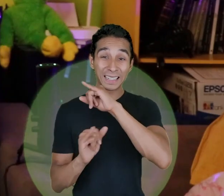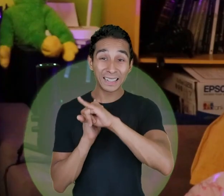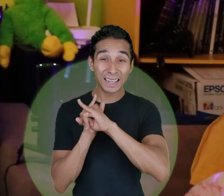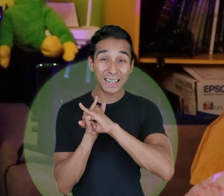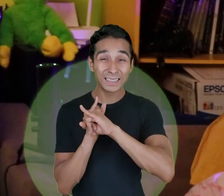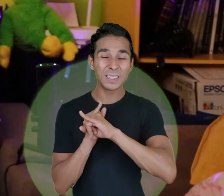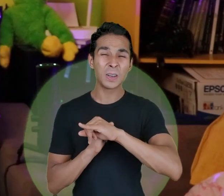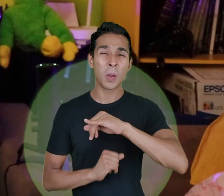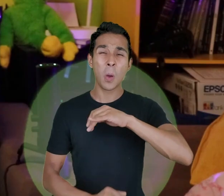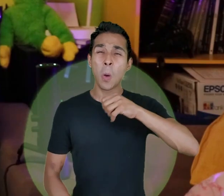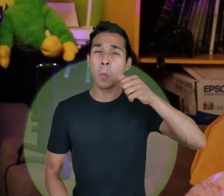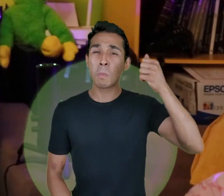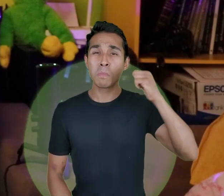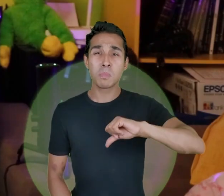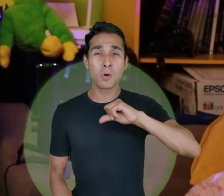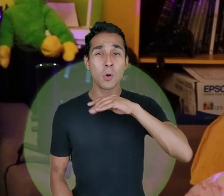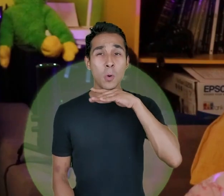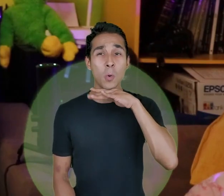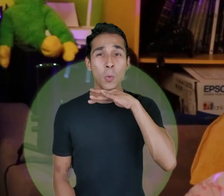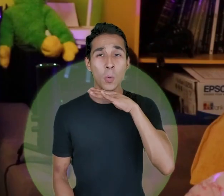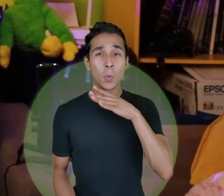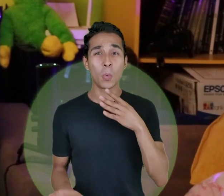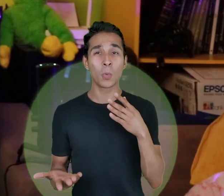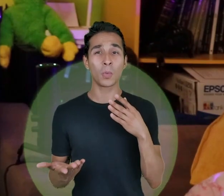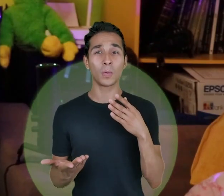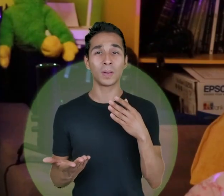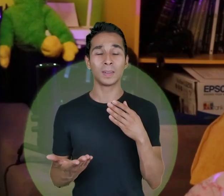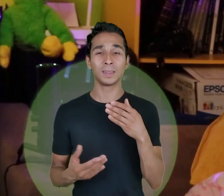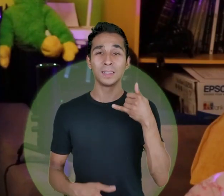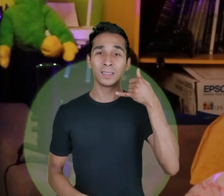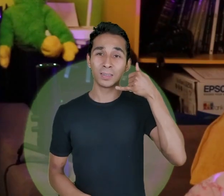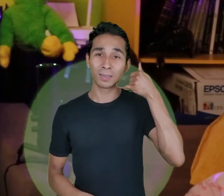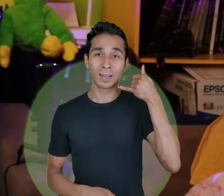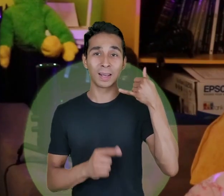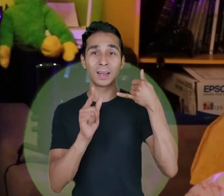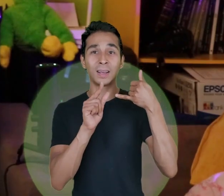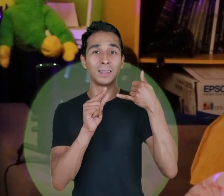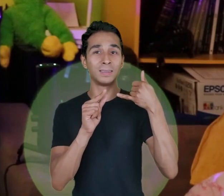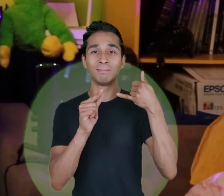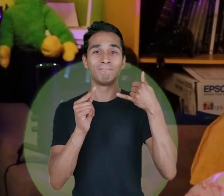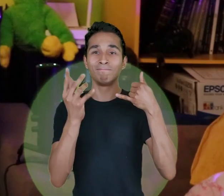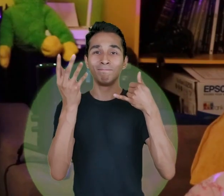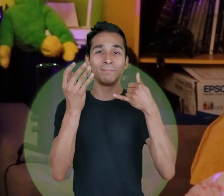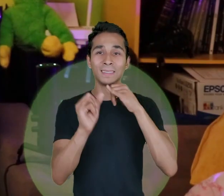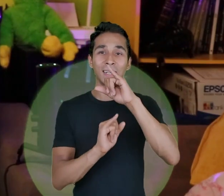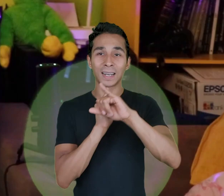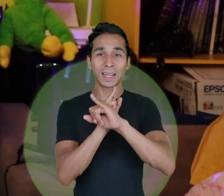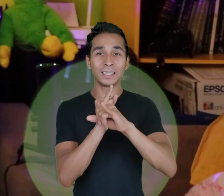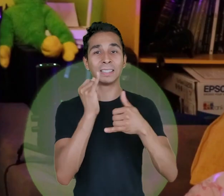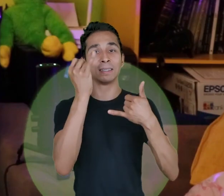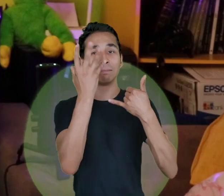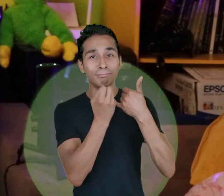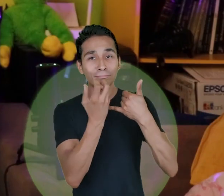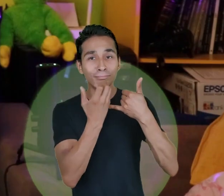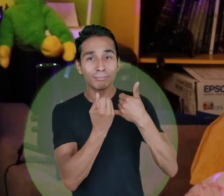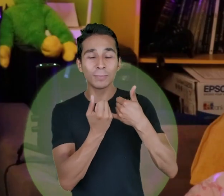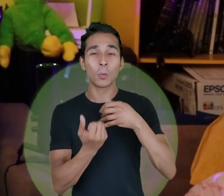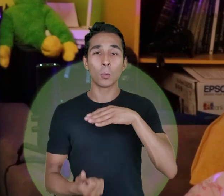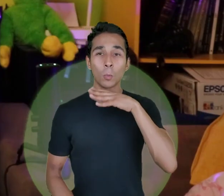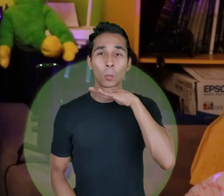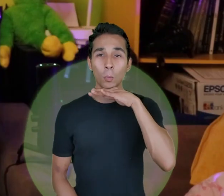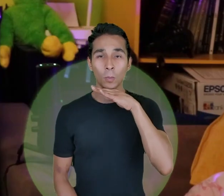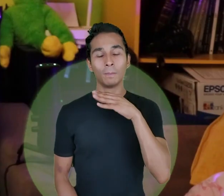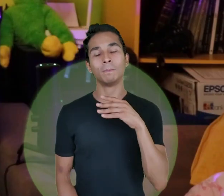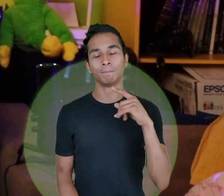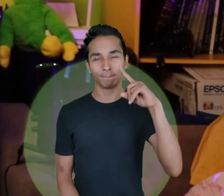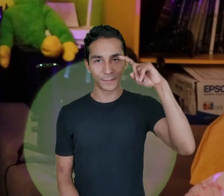horrível, né? Aqui, por exemplo, é muito ruim, os sinais de celular, enfim, várias coisas que dificultam e que nos fazem